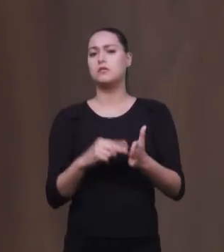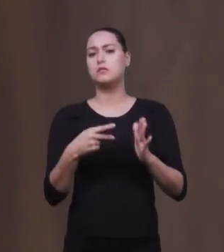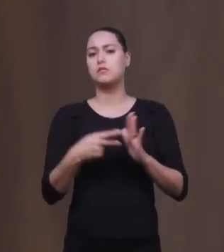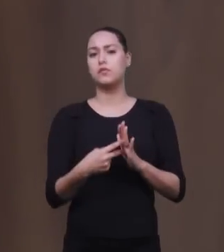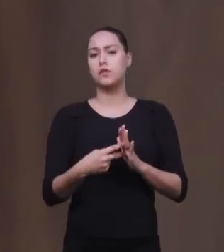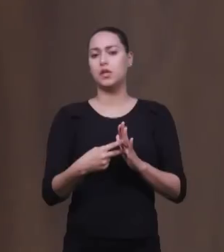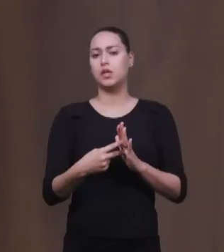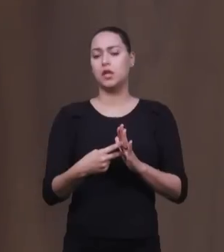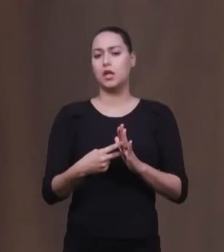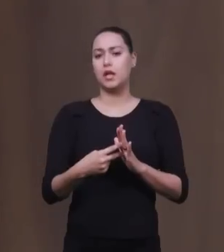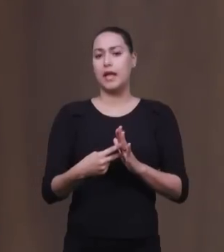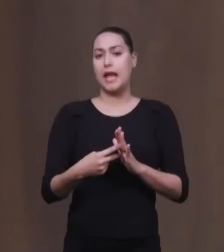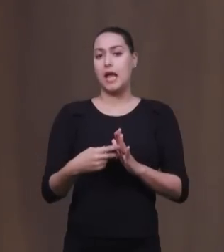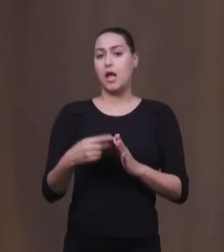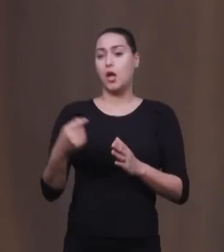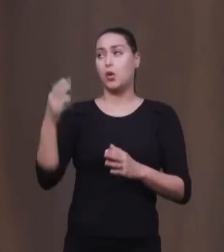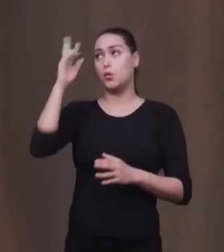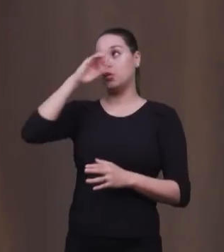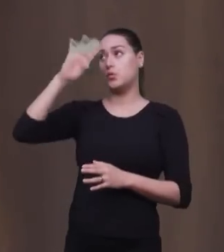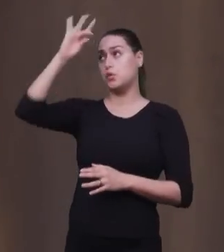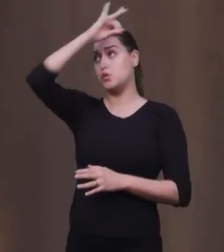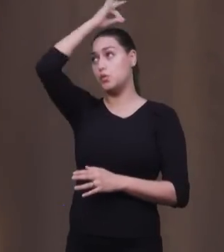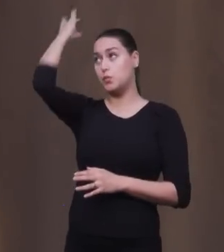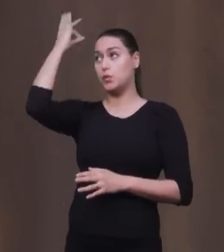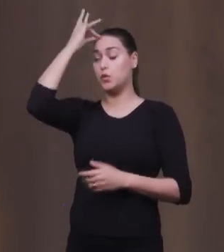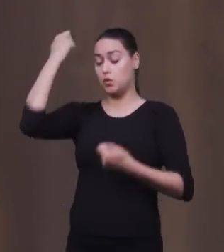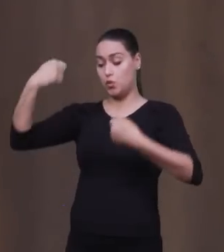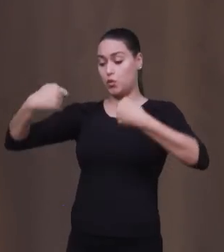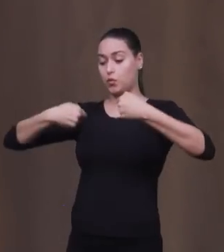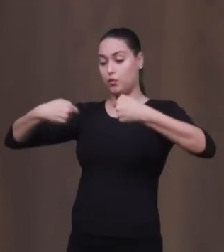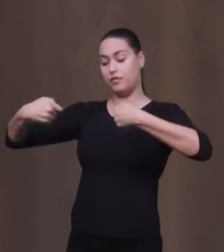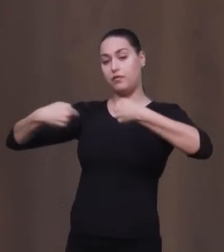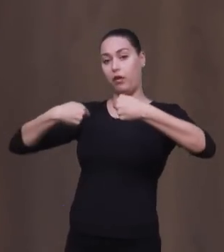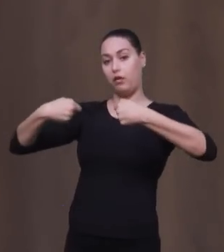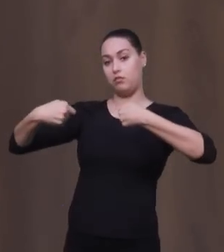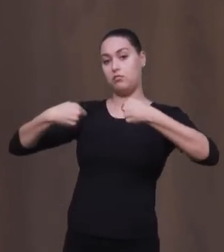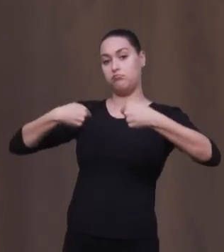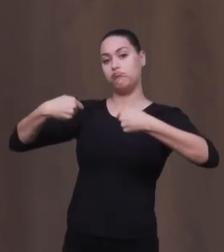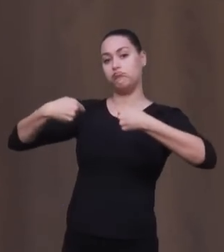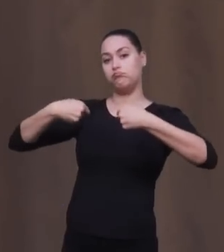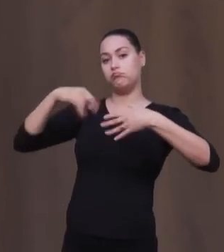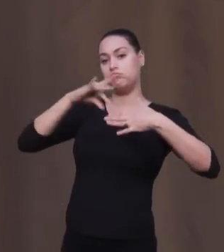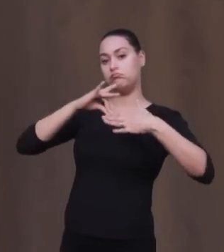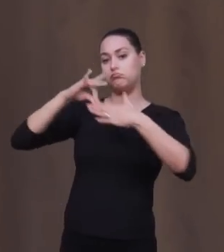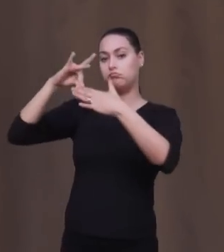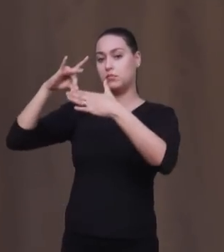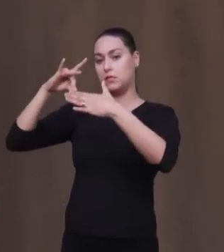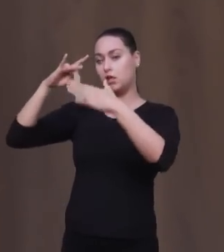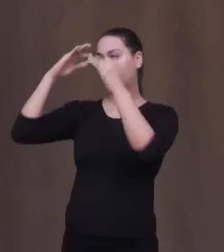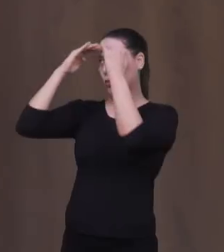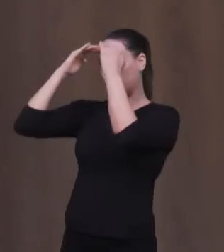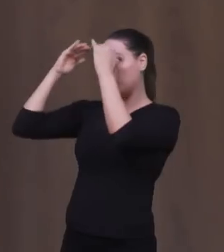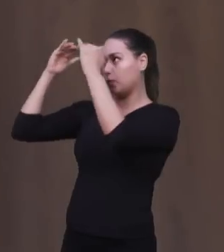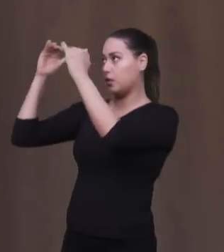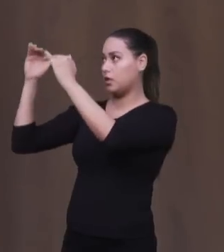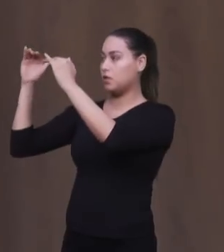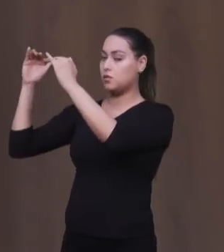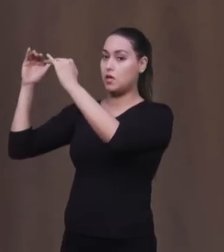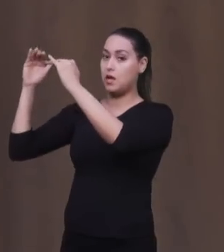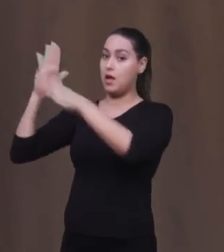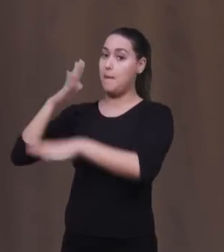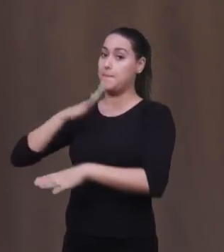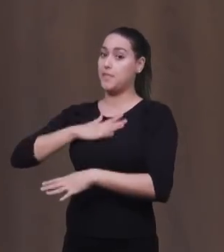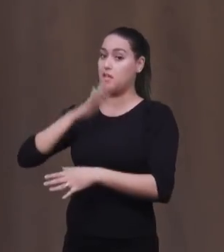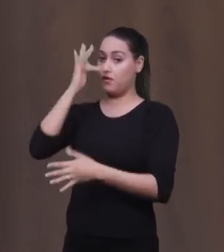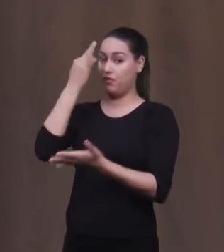isso? À medida que eu deixo o Espírito Santo dirigir a minha vida, ele passa a ser o Senhor da minha vida, aí automaticamente a